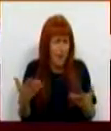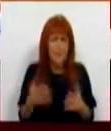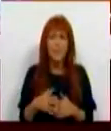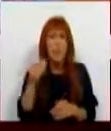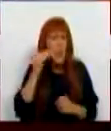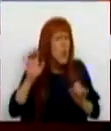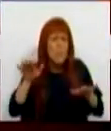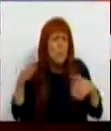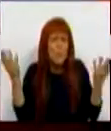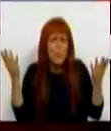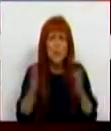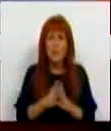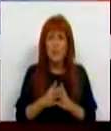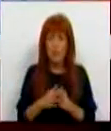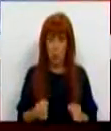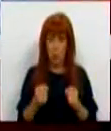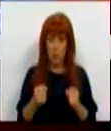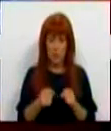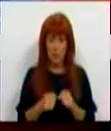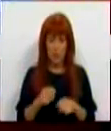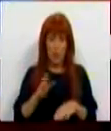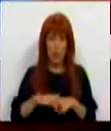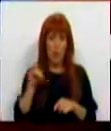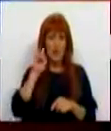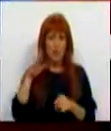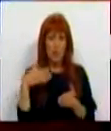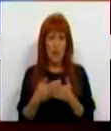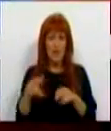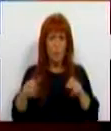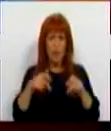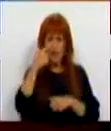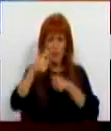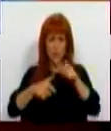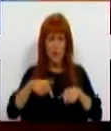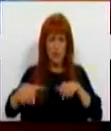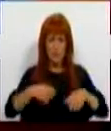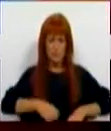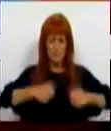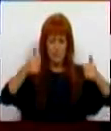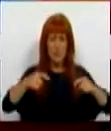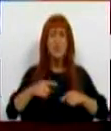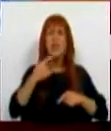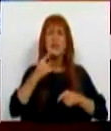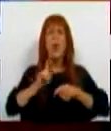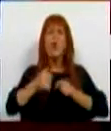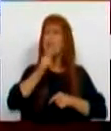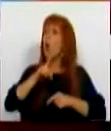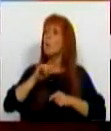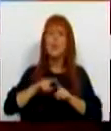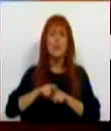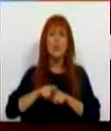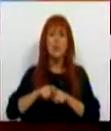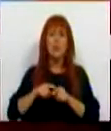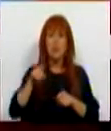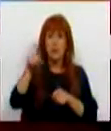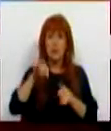Como é que é possível conseguirem, à luz da valorização da mobilidade urbana, justificar aquela que foi a opção pelas